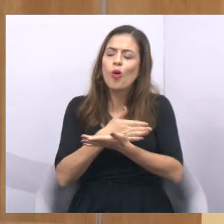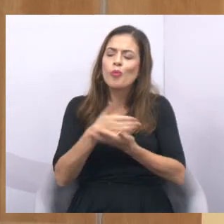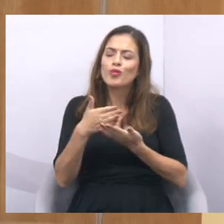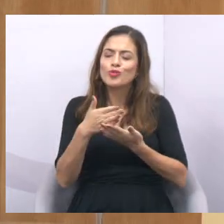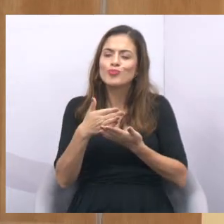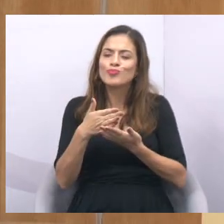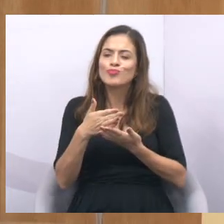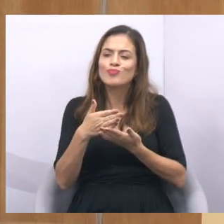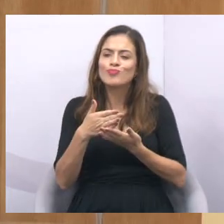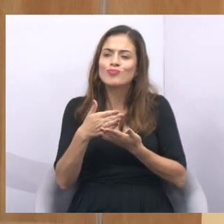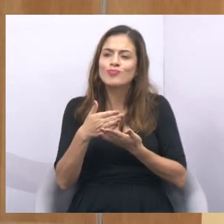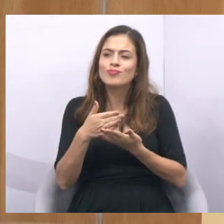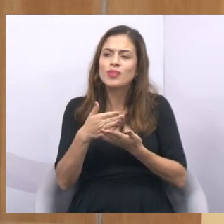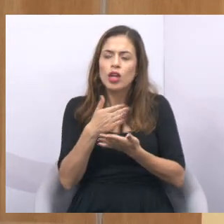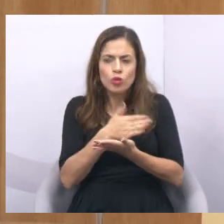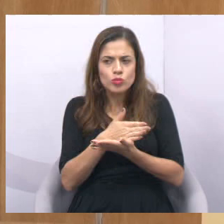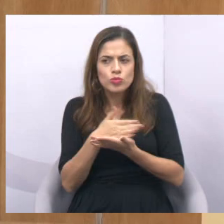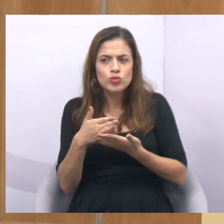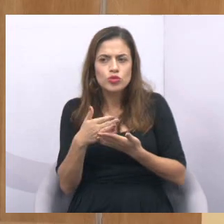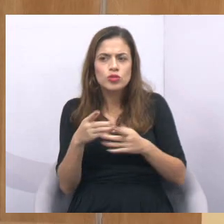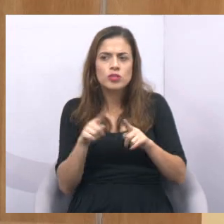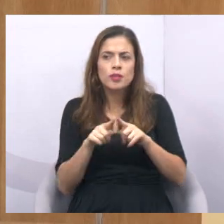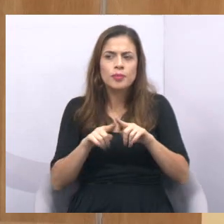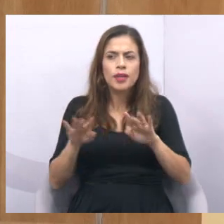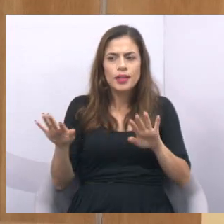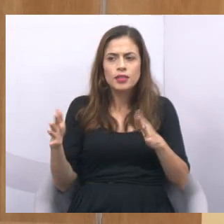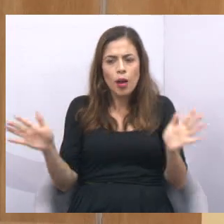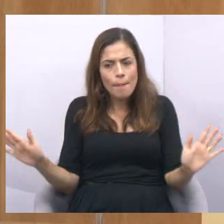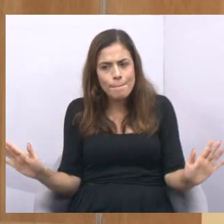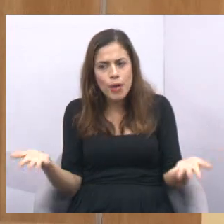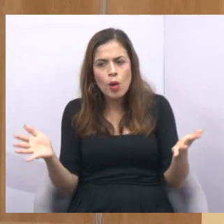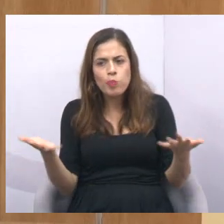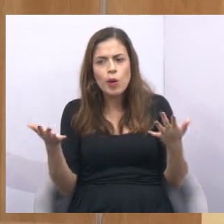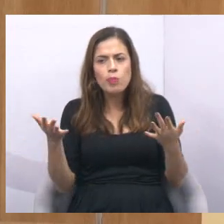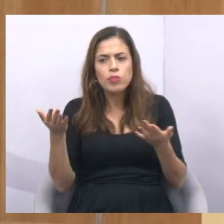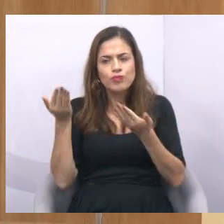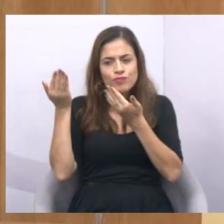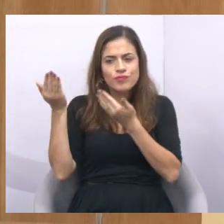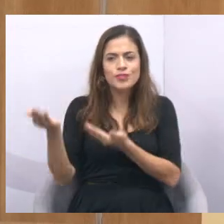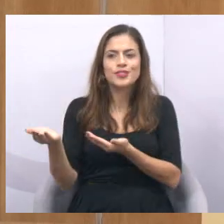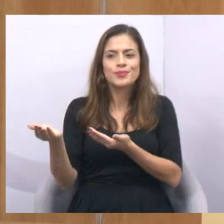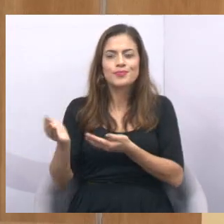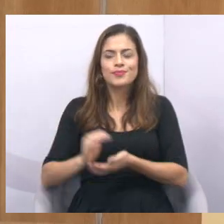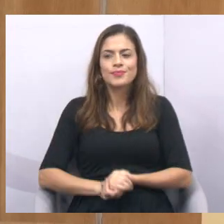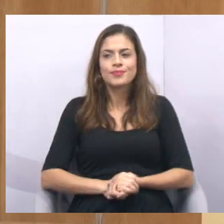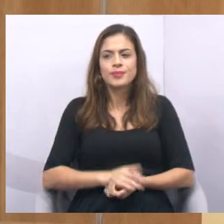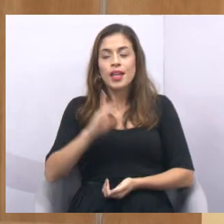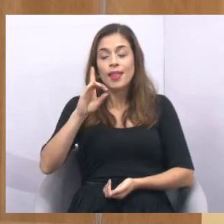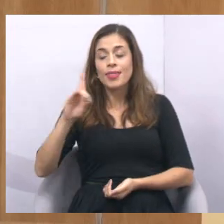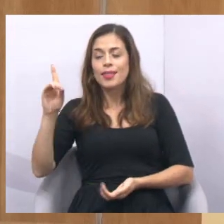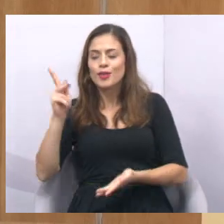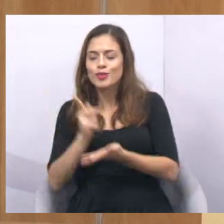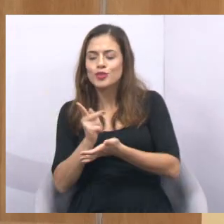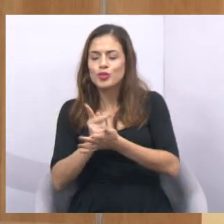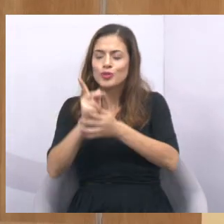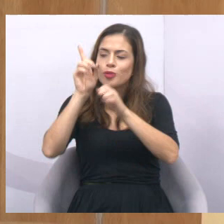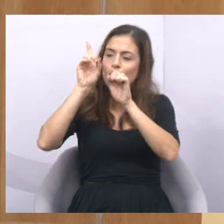inicial, mas esse alguém também recebeu um impulso, que foi de você. Que Deus continue te